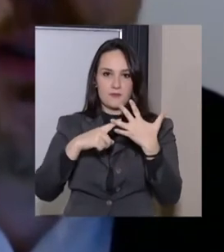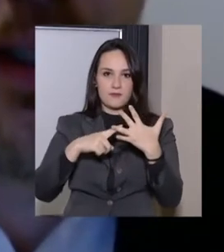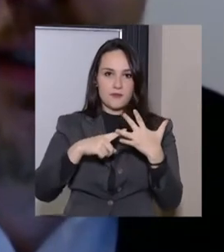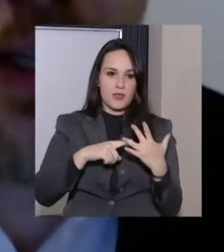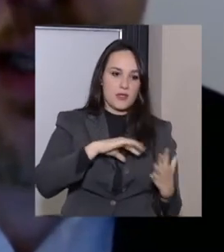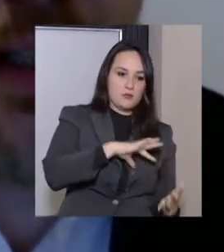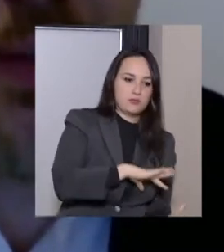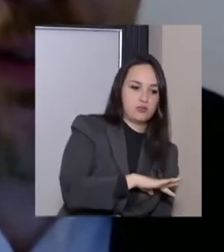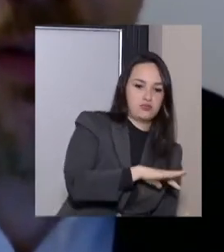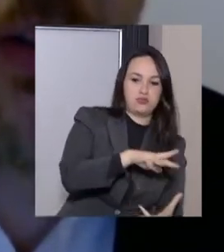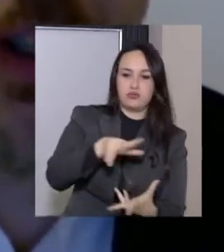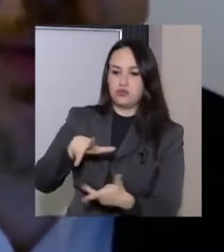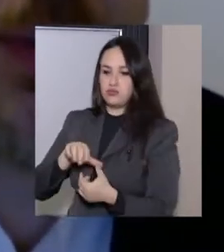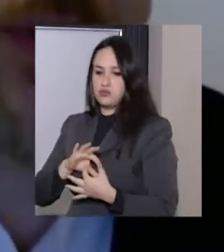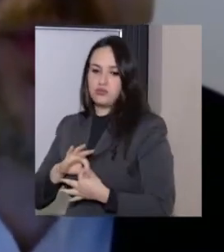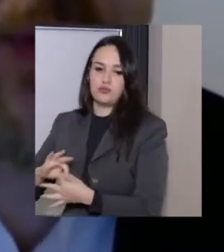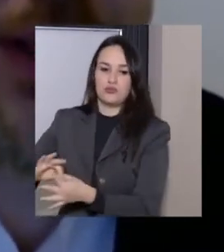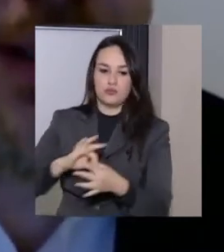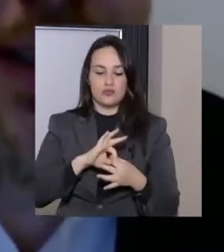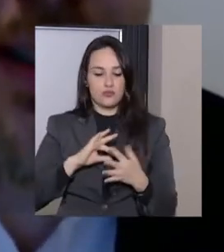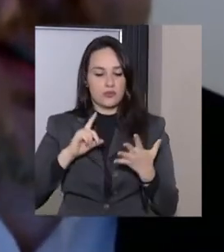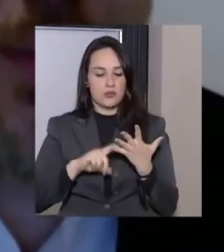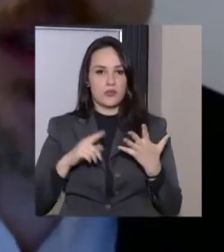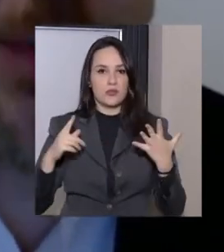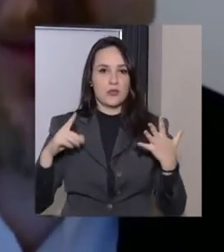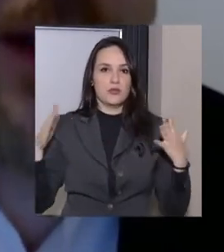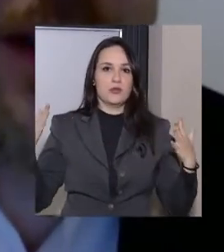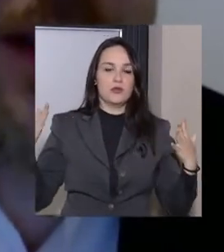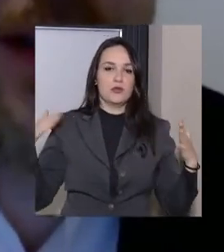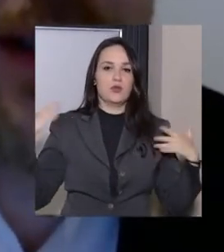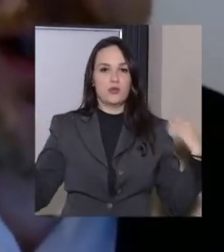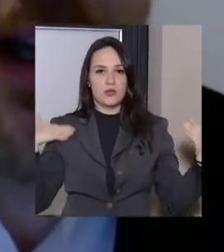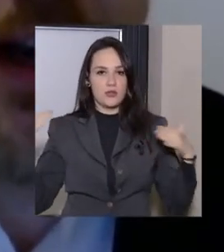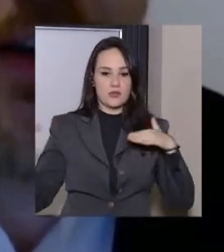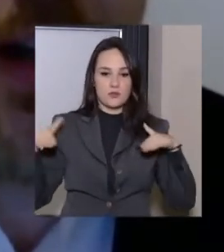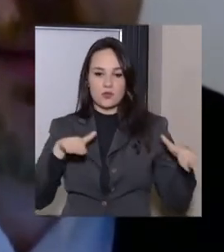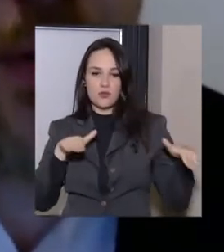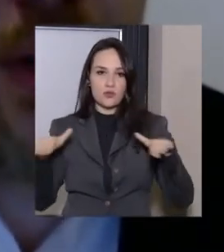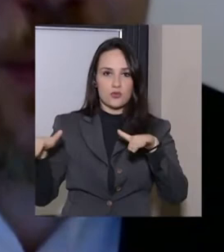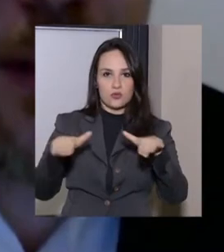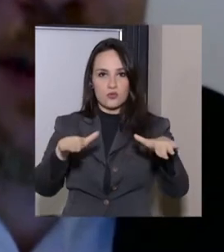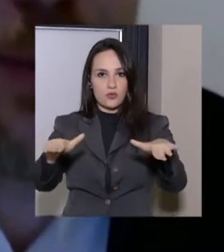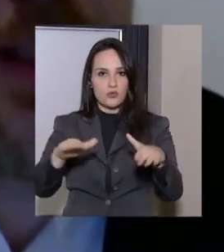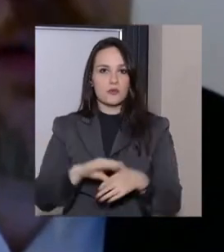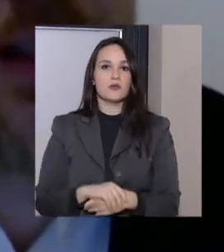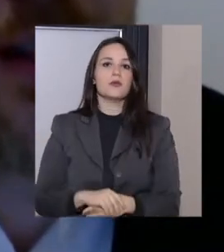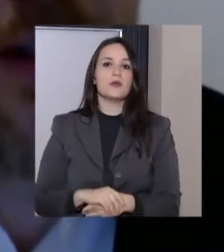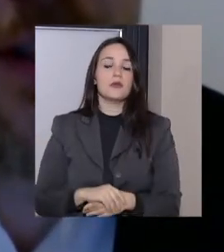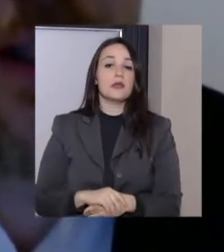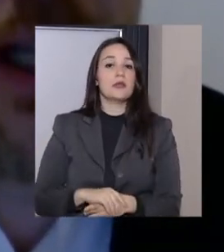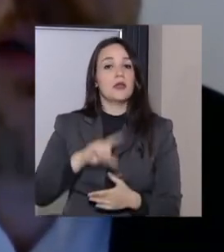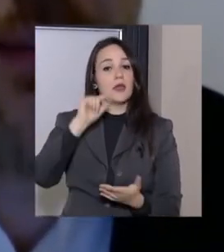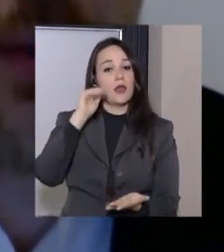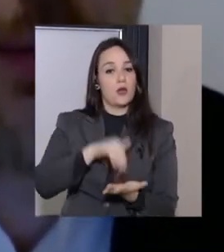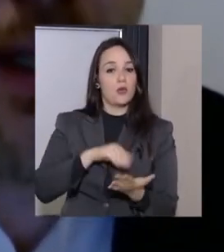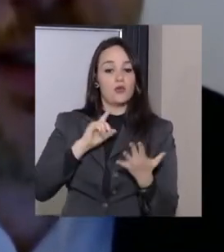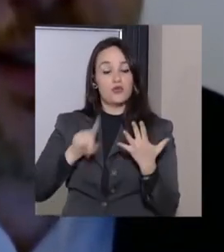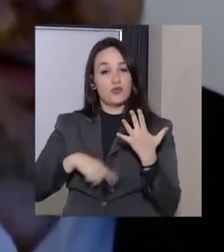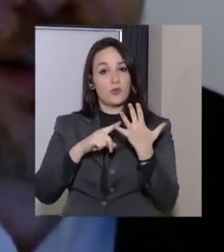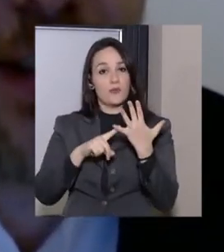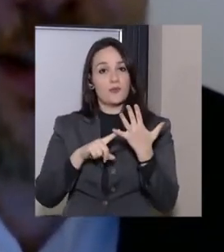internacionalização e mobilização acadêmica, turismo, cultura e, principalmente, assim, algo que é muito importante para a educação do nosso Estado,